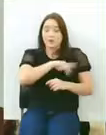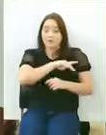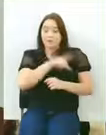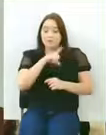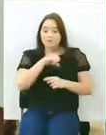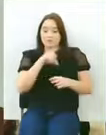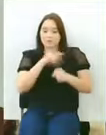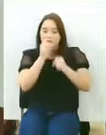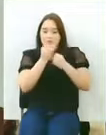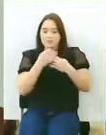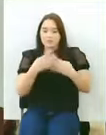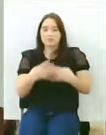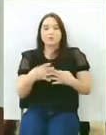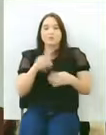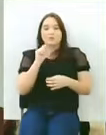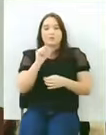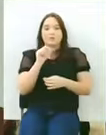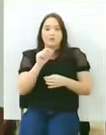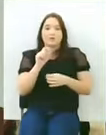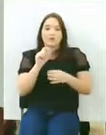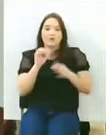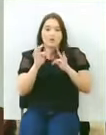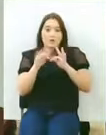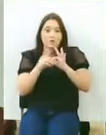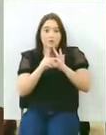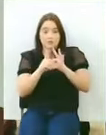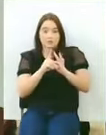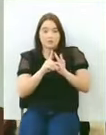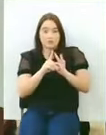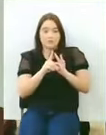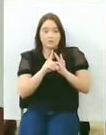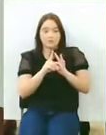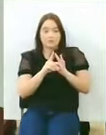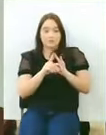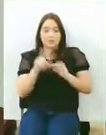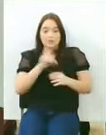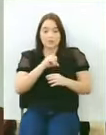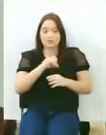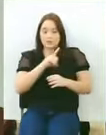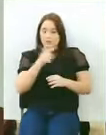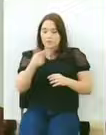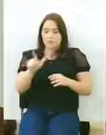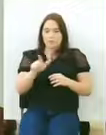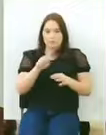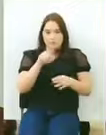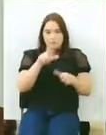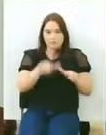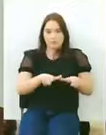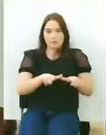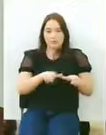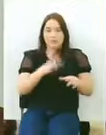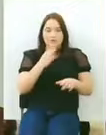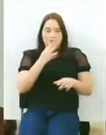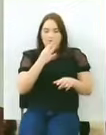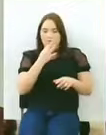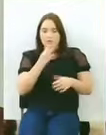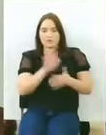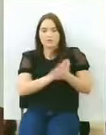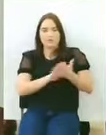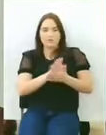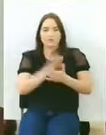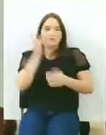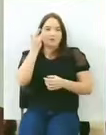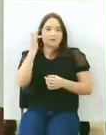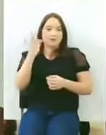E Paulo dá testemunho de um espírito semelhante também em Timóteo, pois ele diz em outro lugar que não conhecia